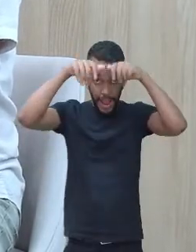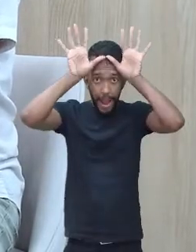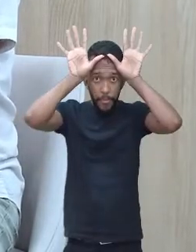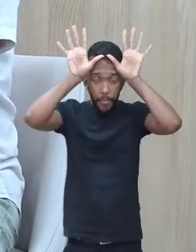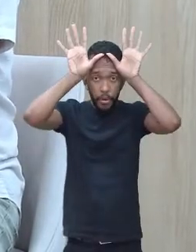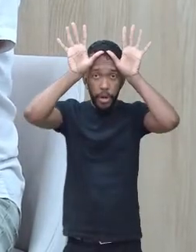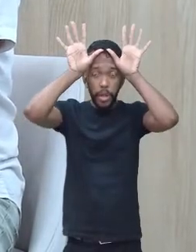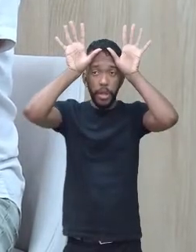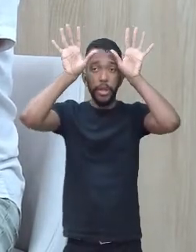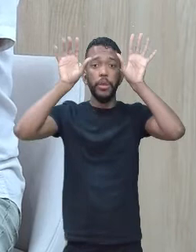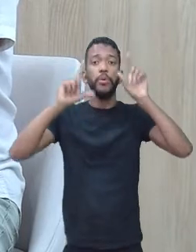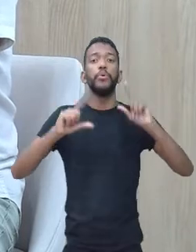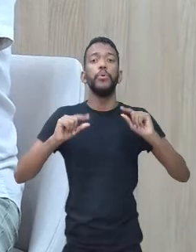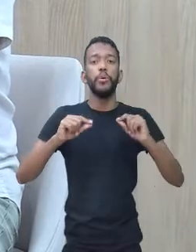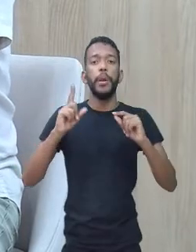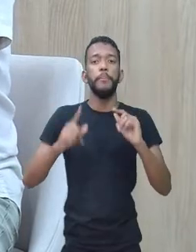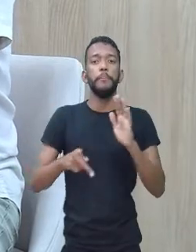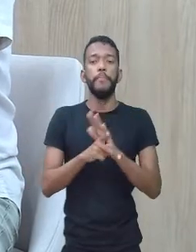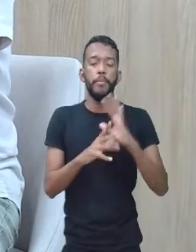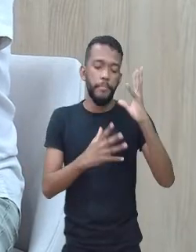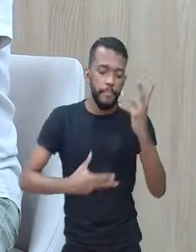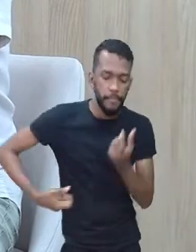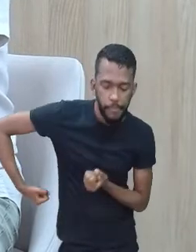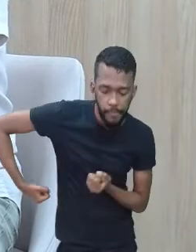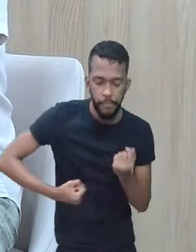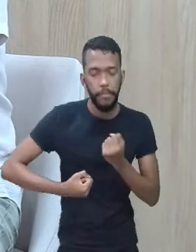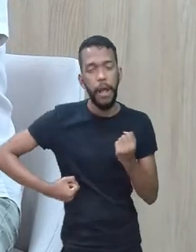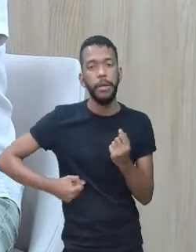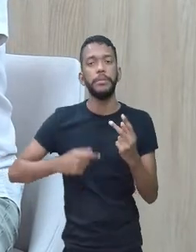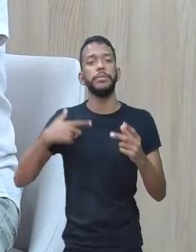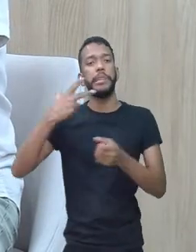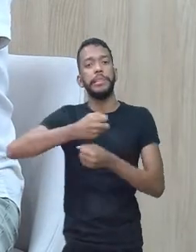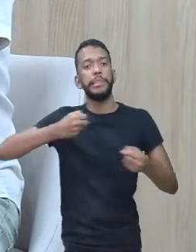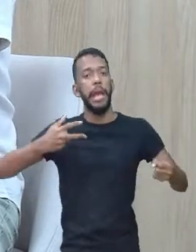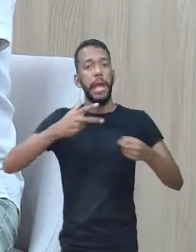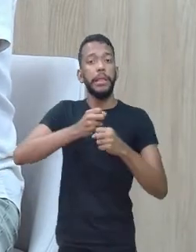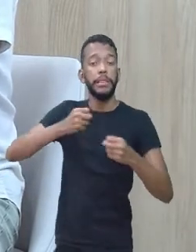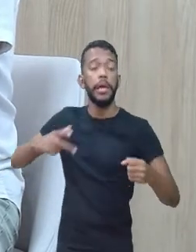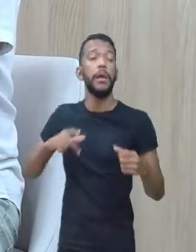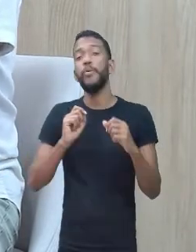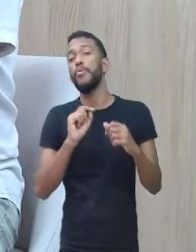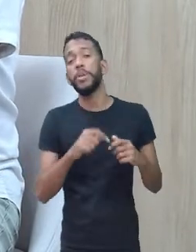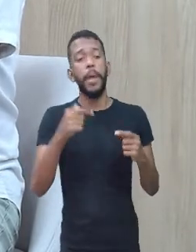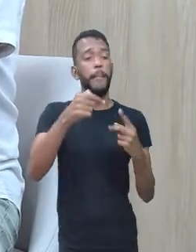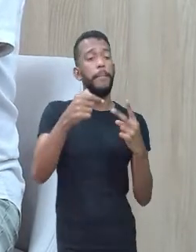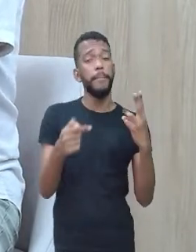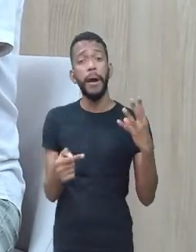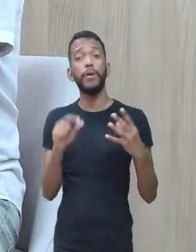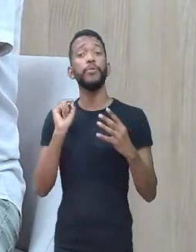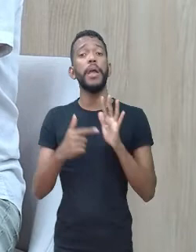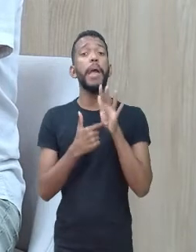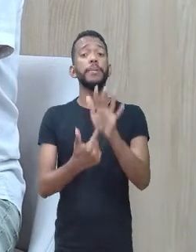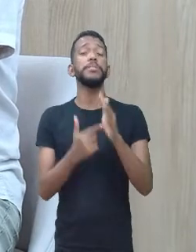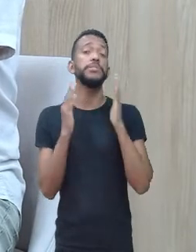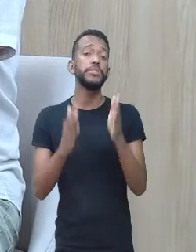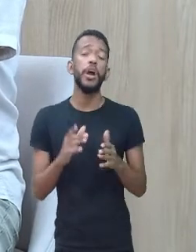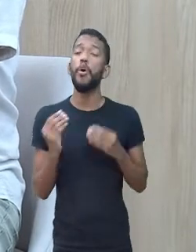que revela um maracatu de baque solto, maracatu de baque virado, entendeu? É a representação dessa história,